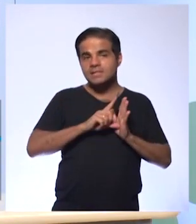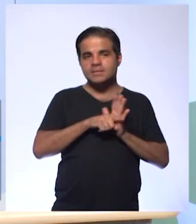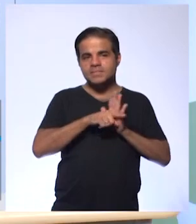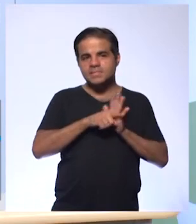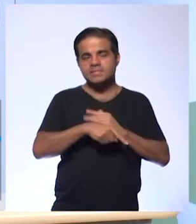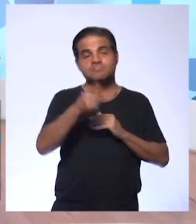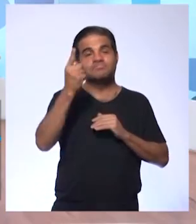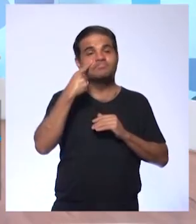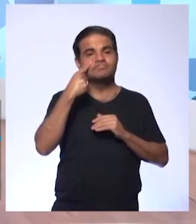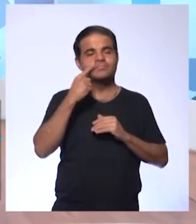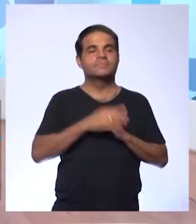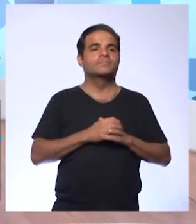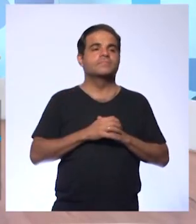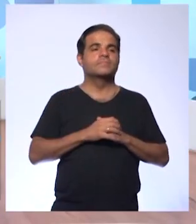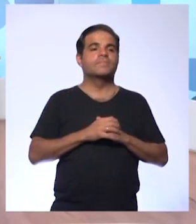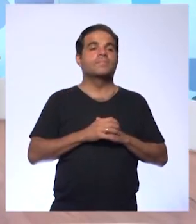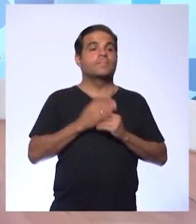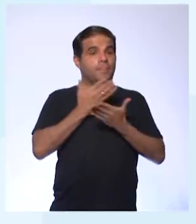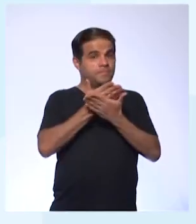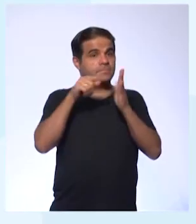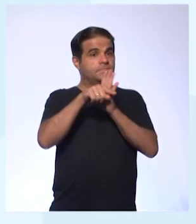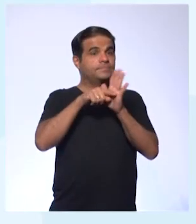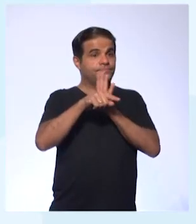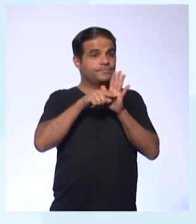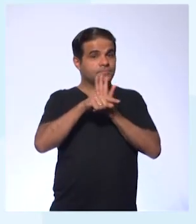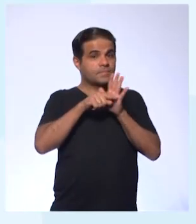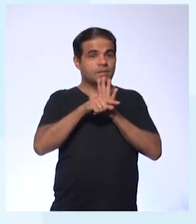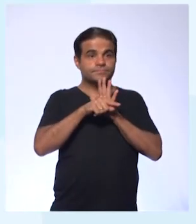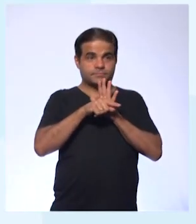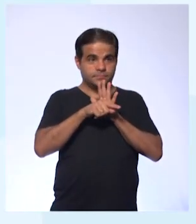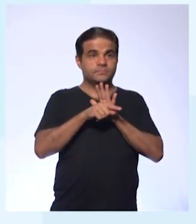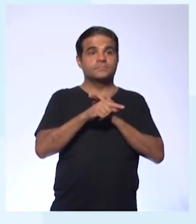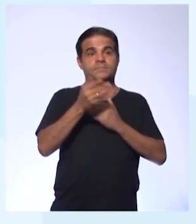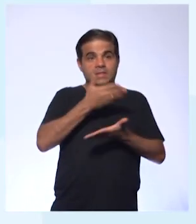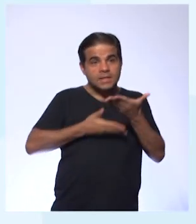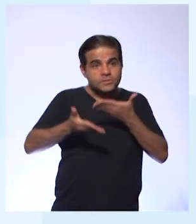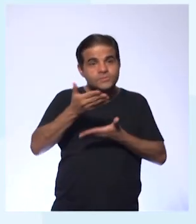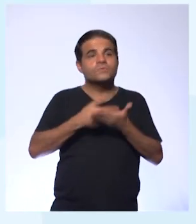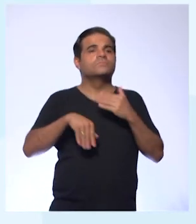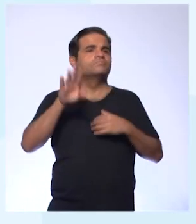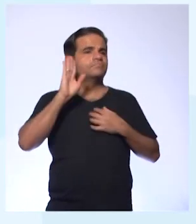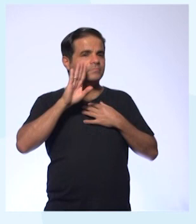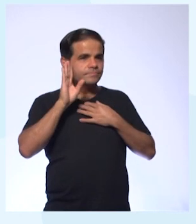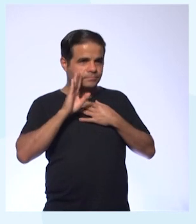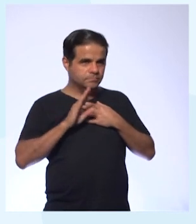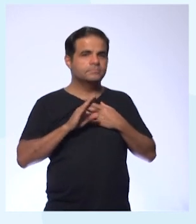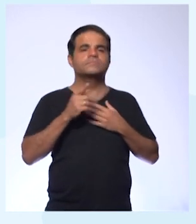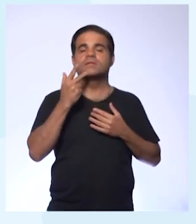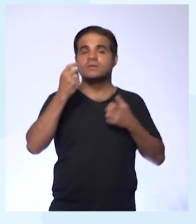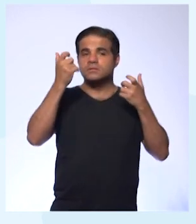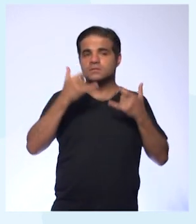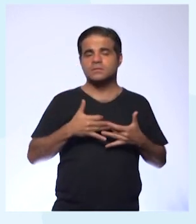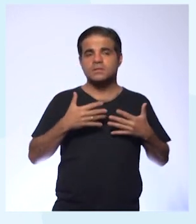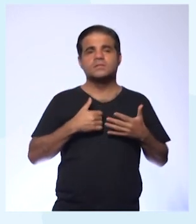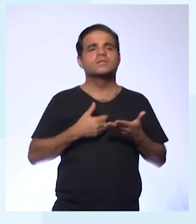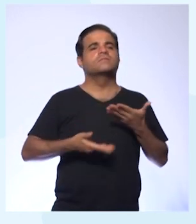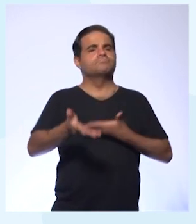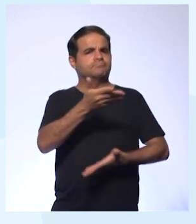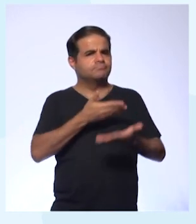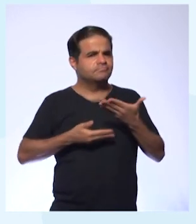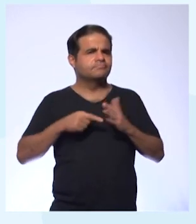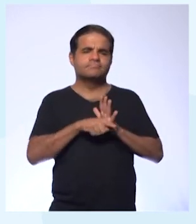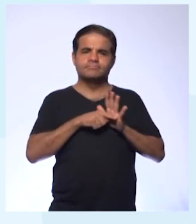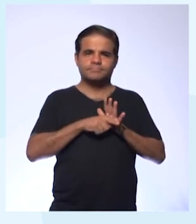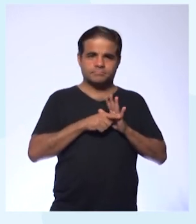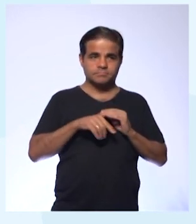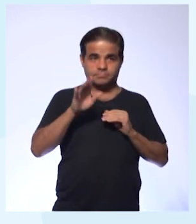Isso, vamos Saiba Mais. Então, o Saiba Mais aí vocês pesquisem, tá, sobre essas relações aí, né, ele fala sobre ambiente interativo,